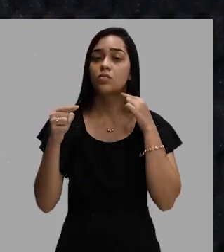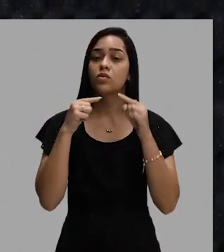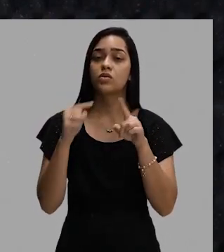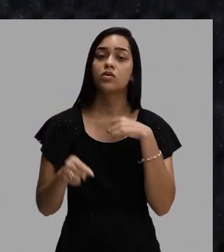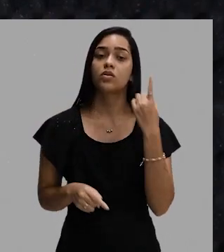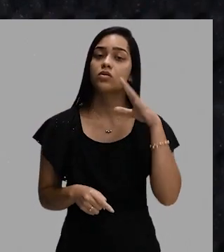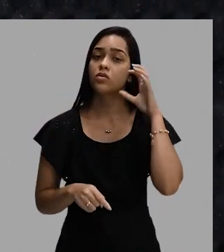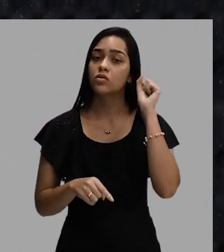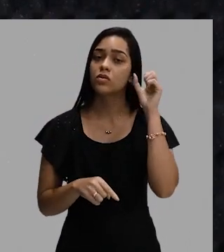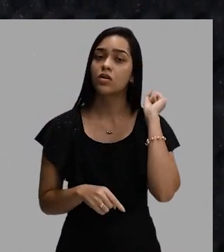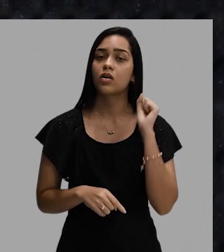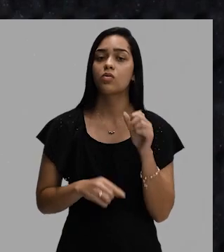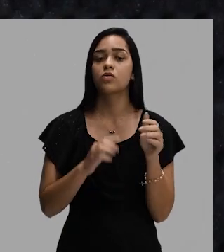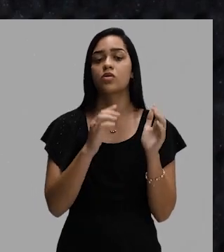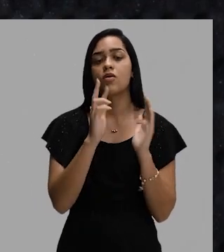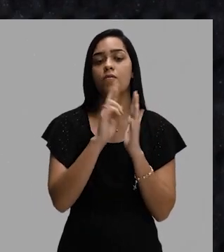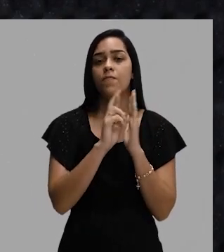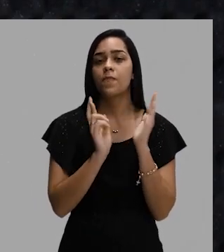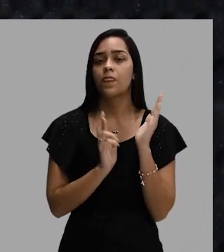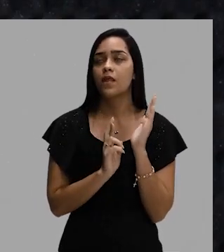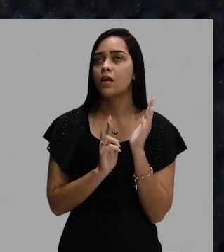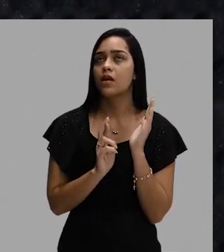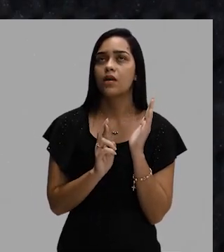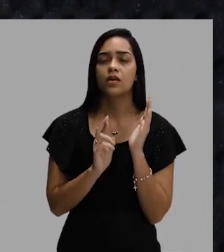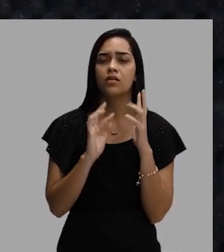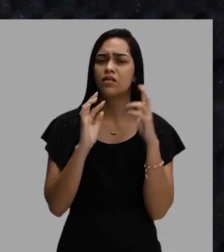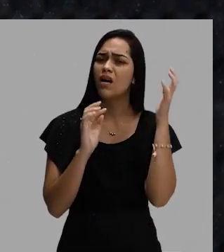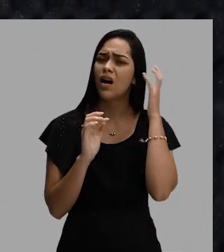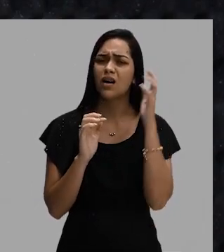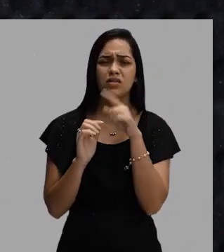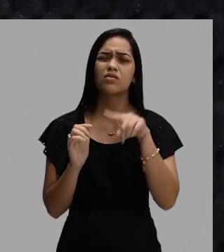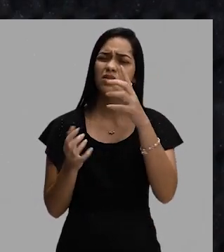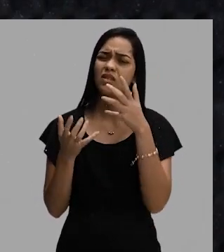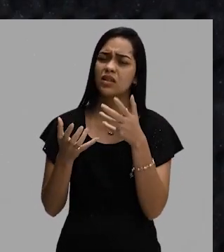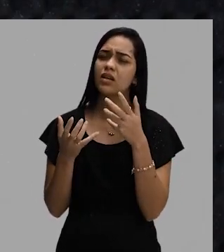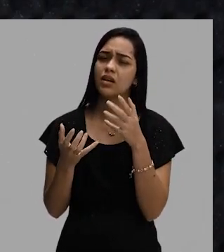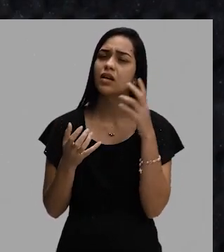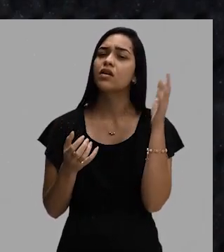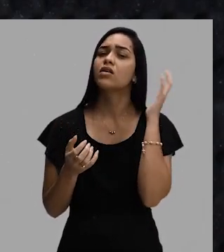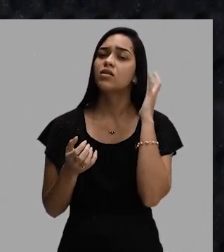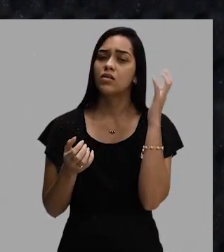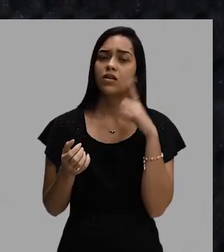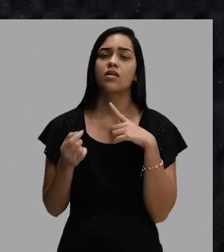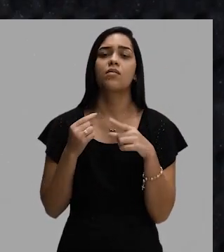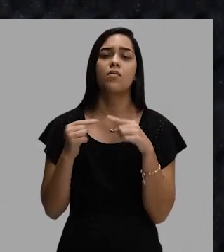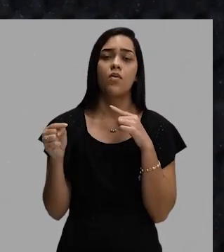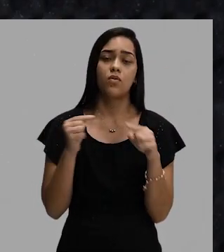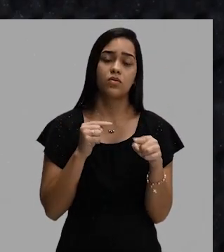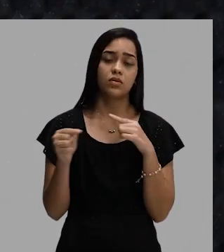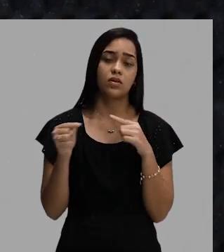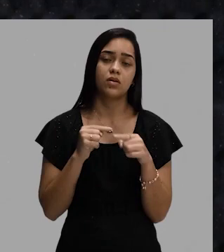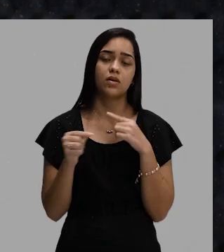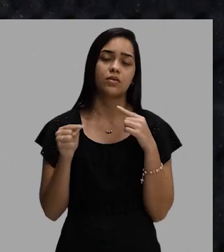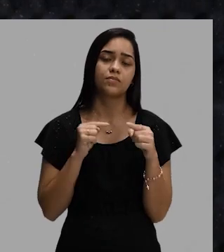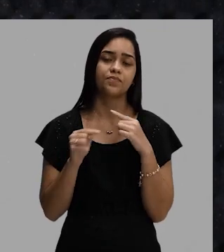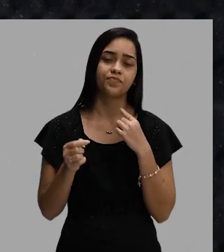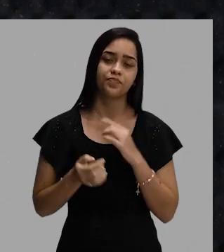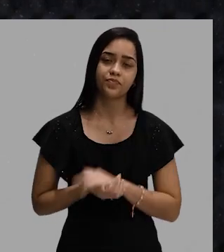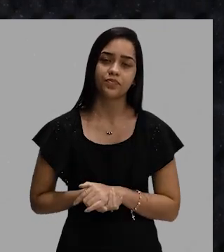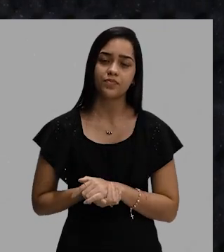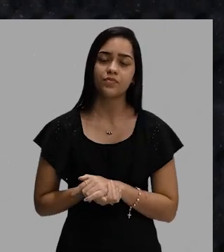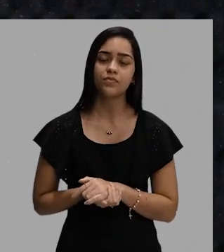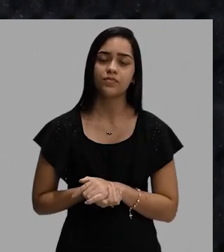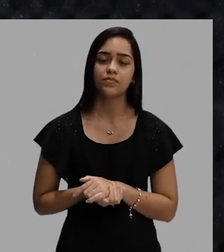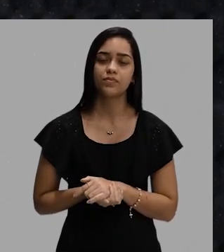escutamos, na nossa playlist, no rádio, enfim, onde você quiser, você tem à sua mão a opção